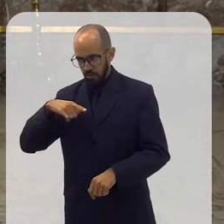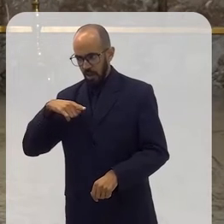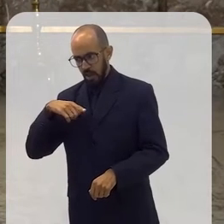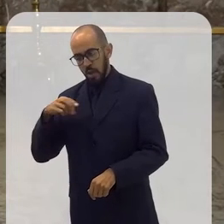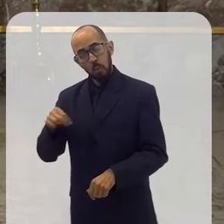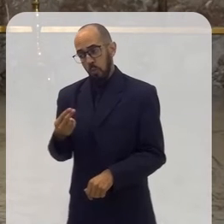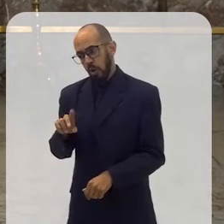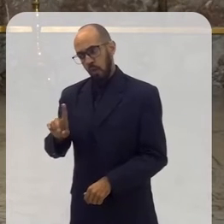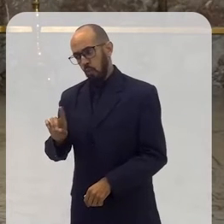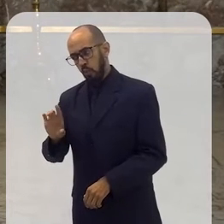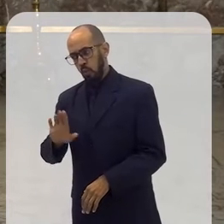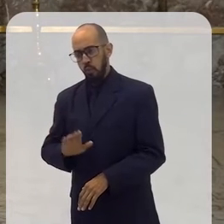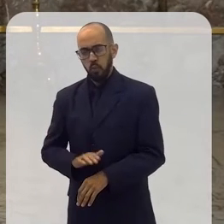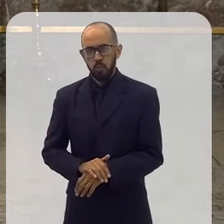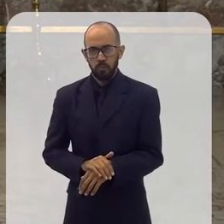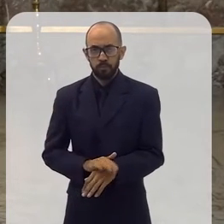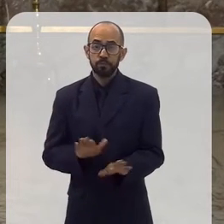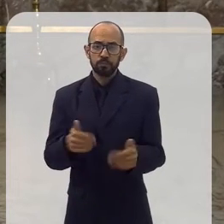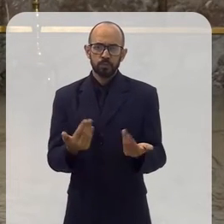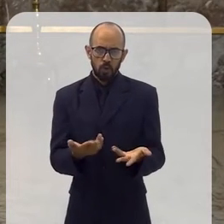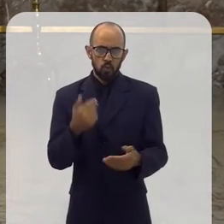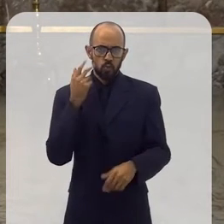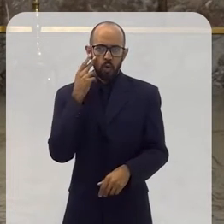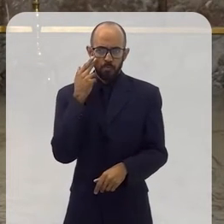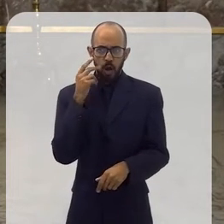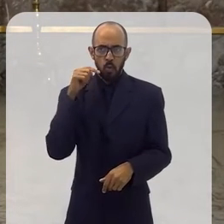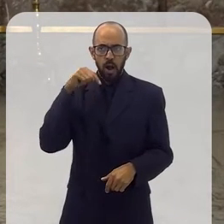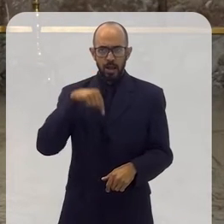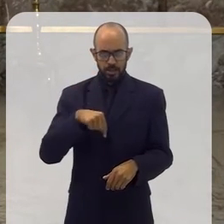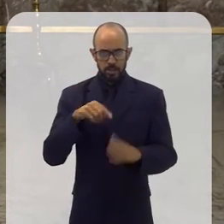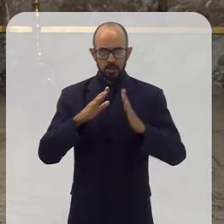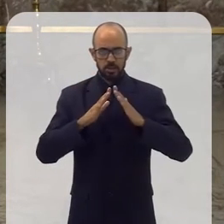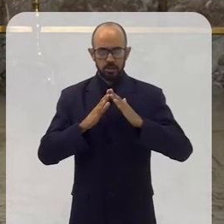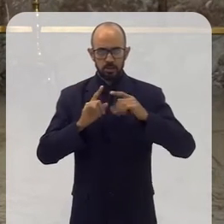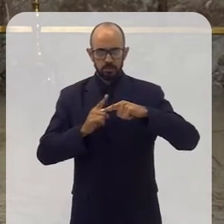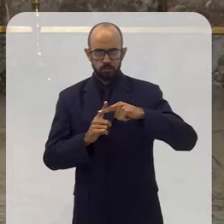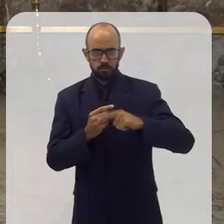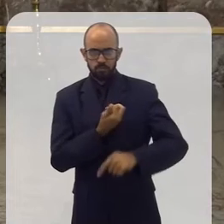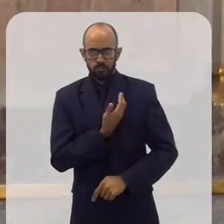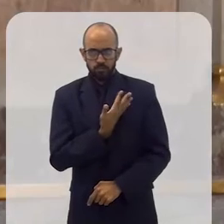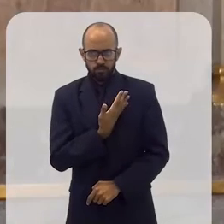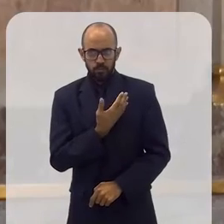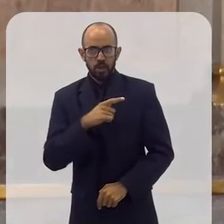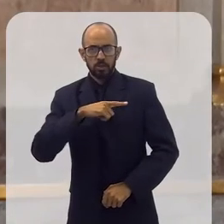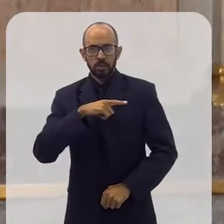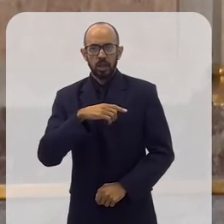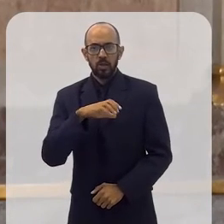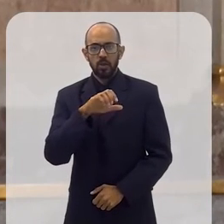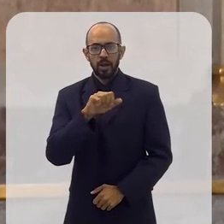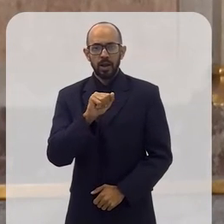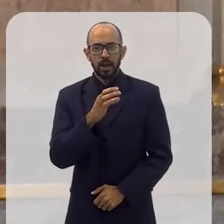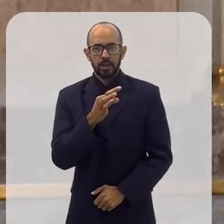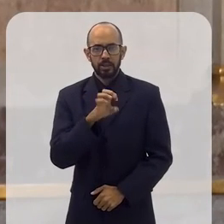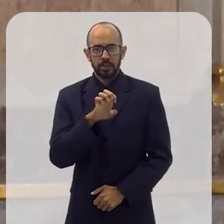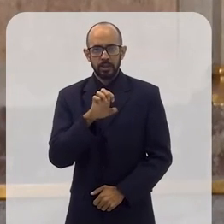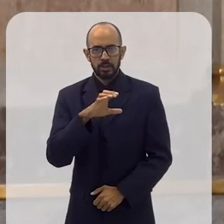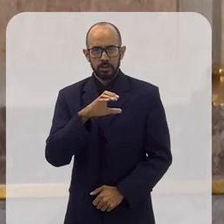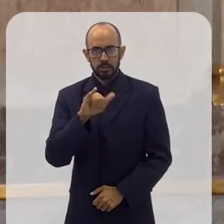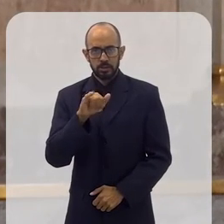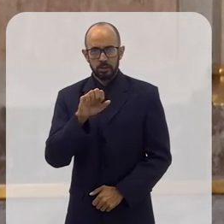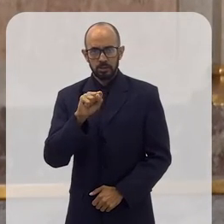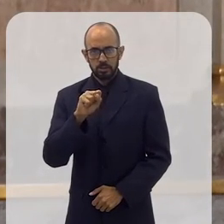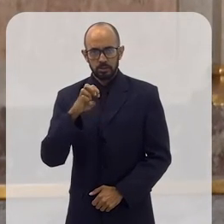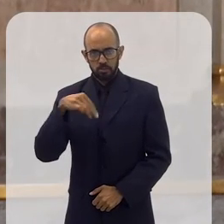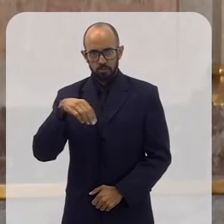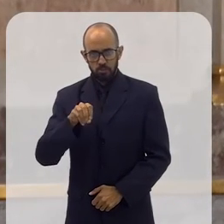acompanhamento especial ou não? Normalmente, na Igreja Ortodoxa, temos o catecismo para